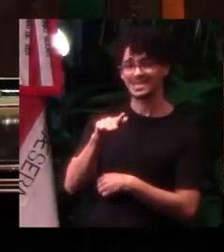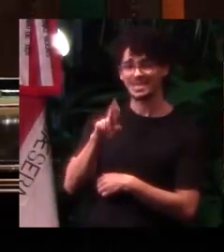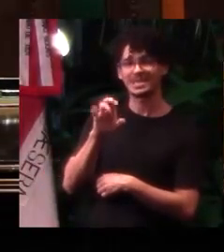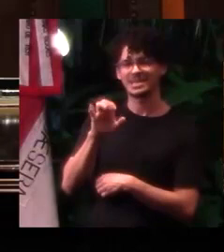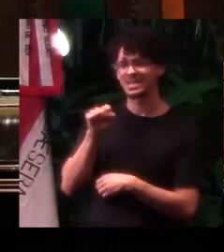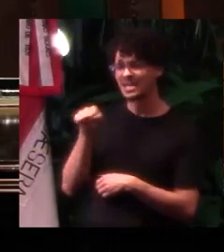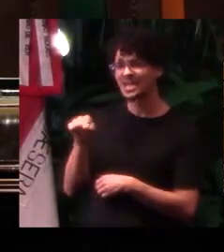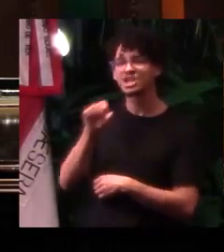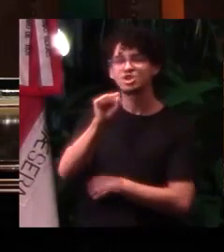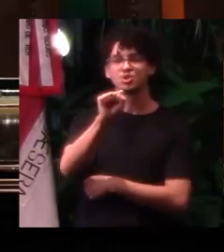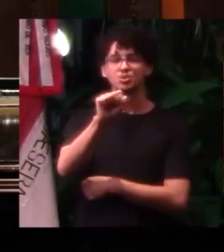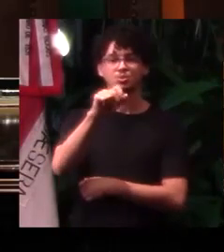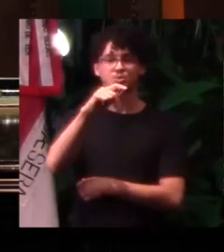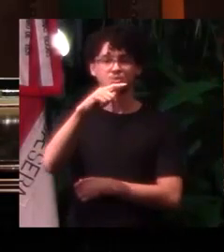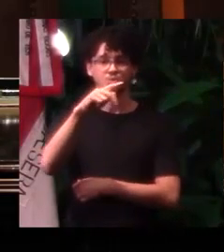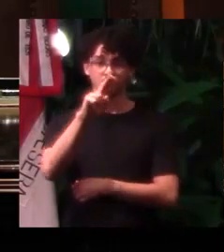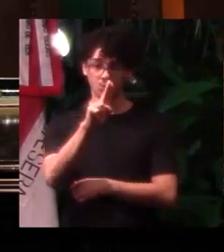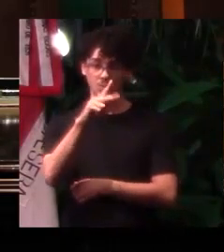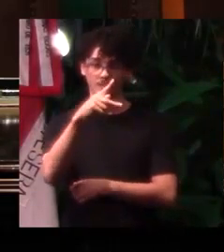suprassunção.